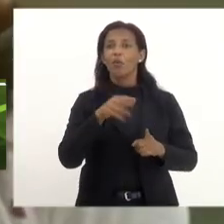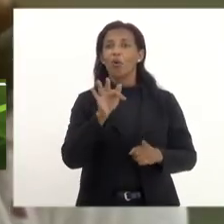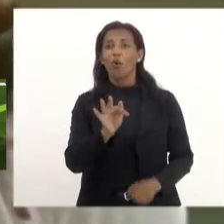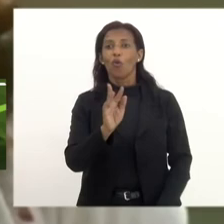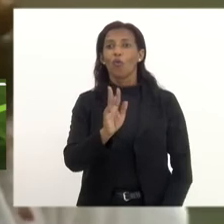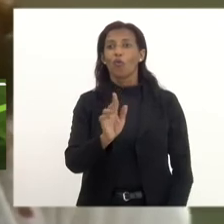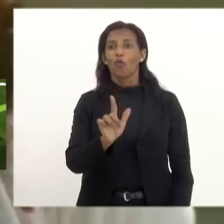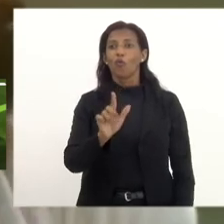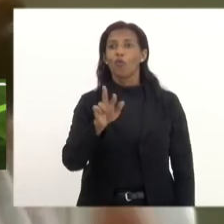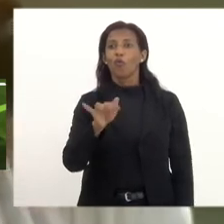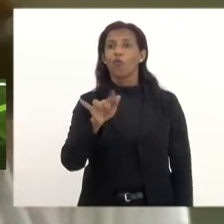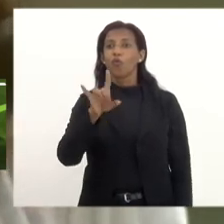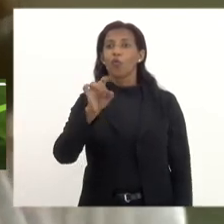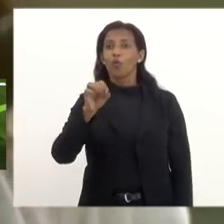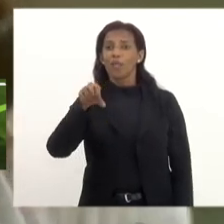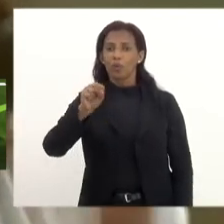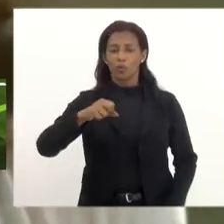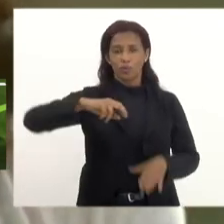e tal, então, quer dizer,